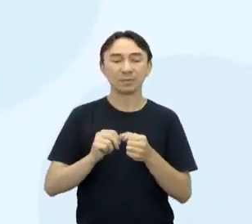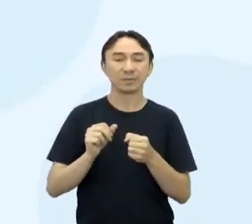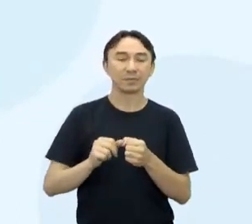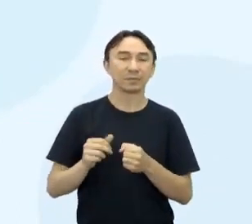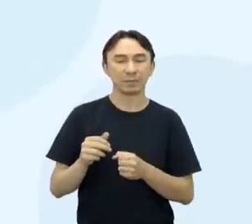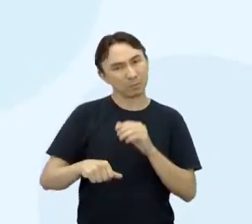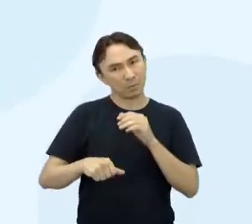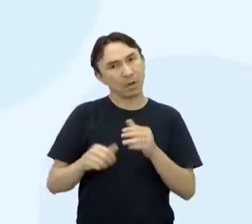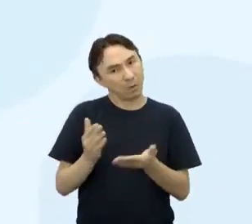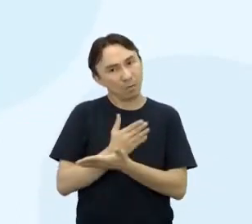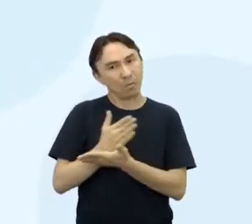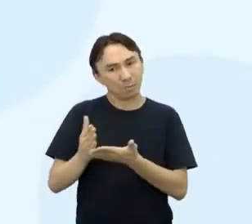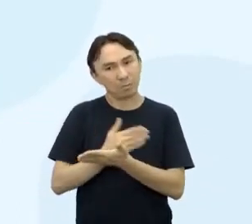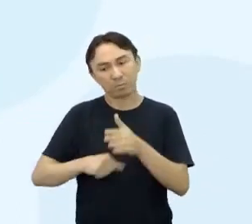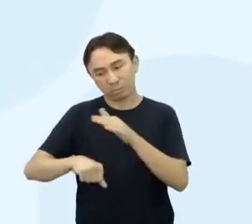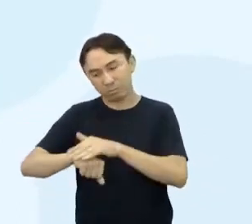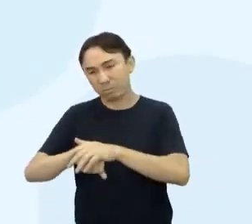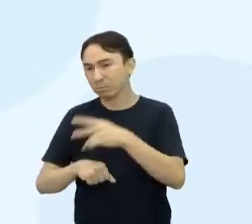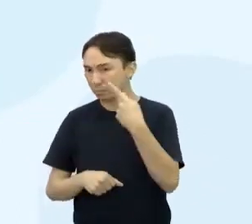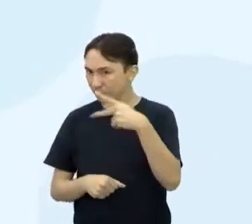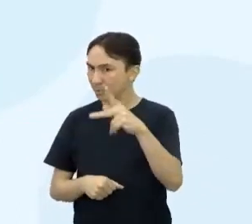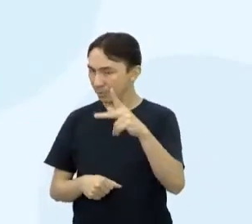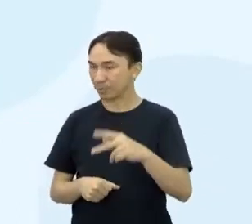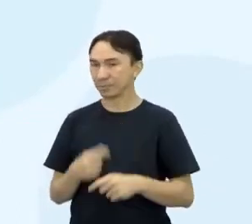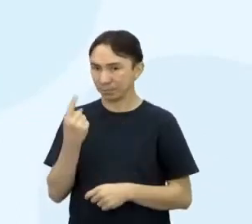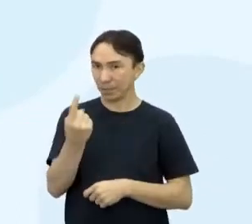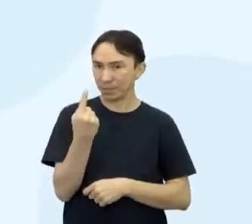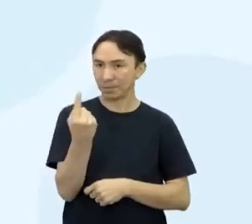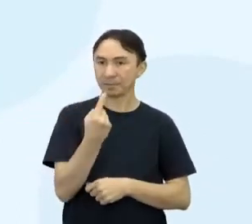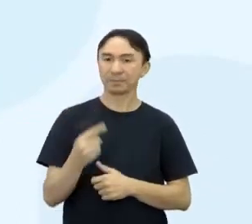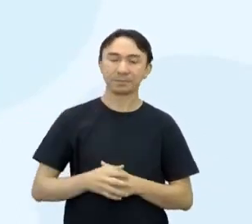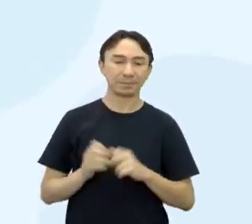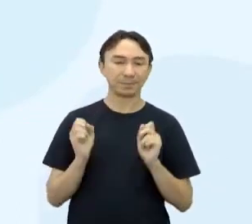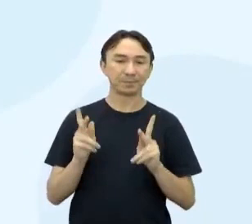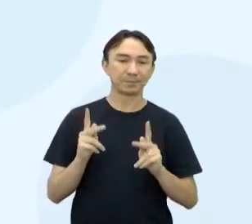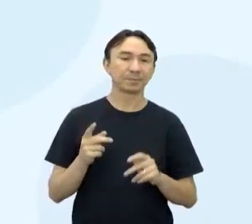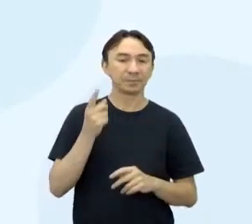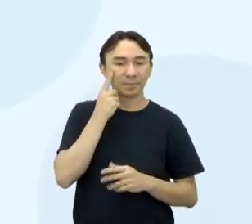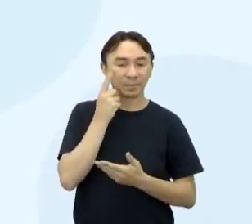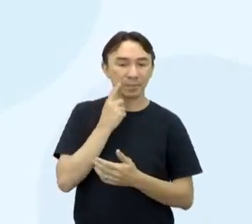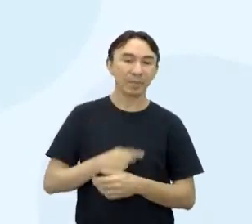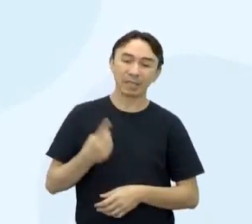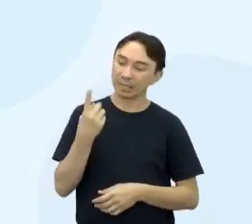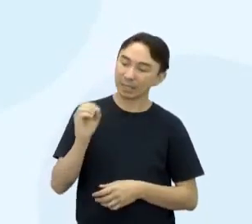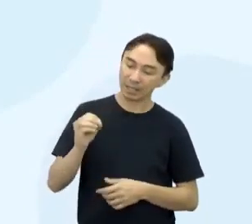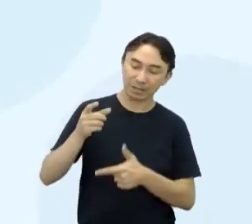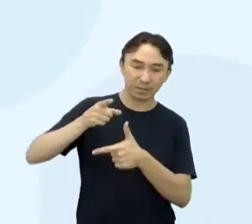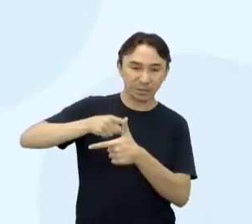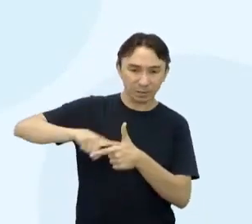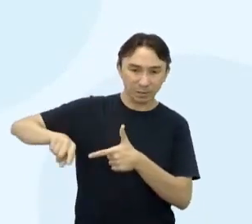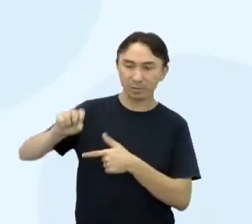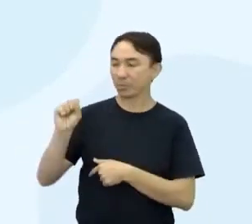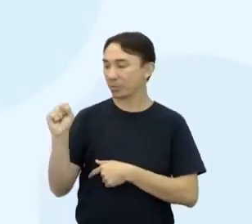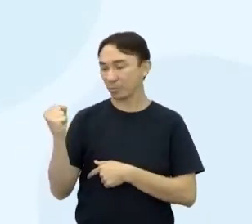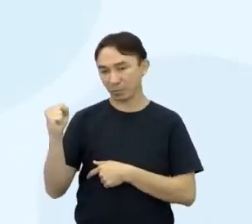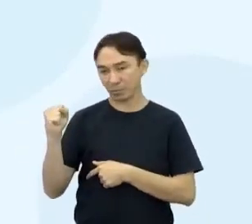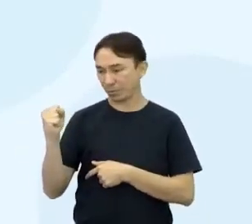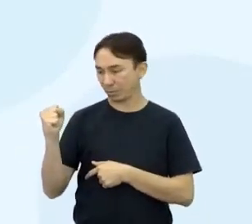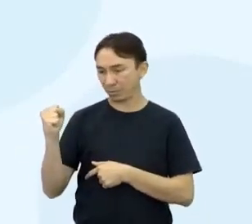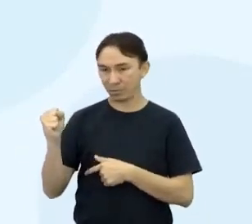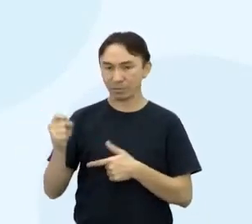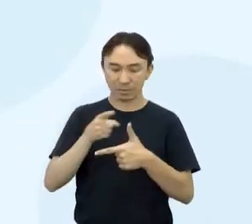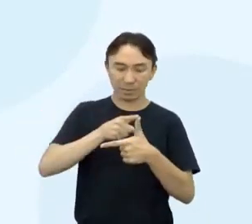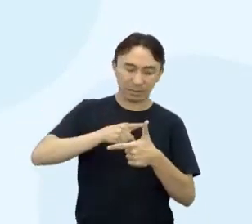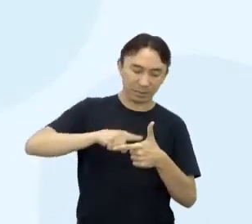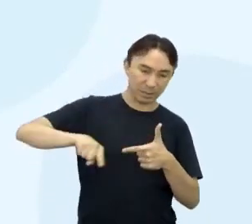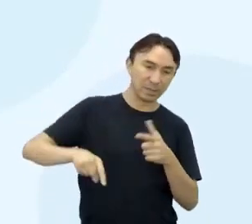vocês vão fazer sozinho, tá bom? Então, por exemplo, ó, vou dividir 10 por 8. 10 centímetros por 8 segundos, que é o